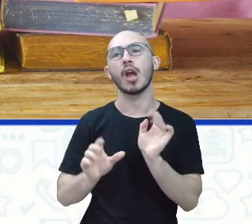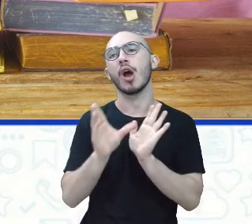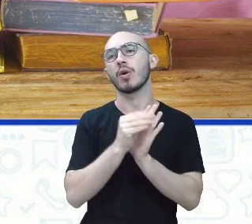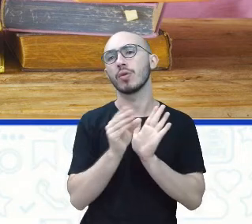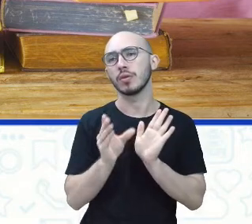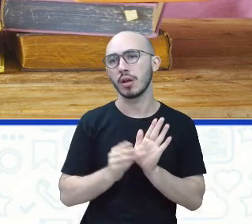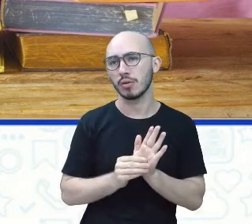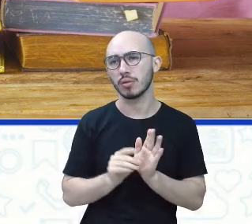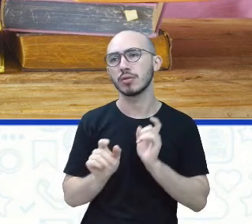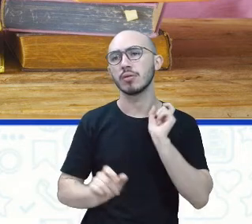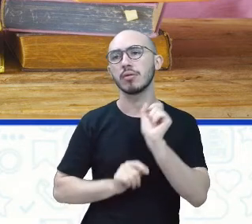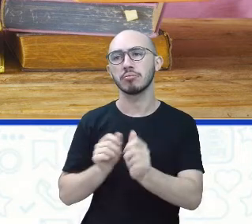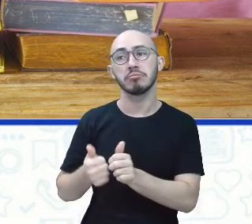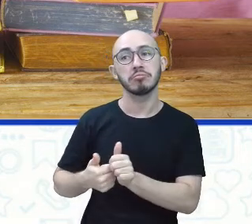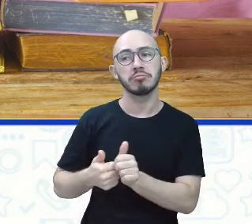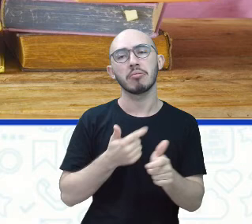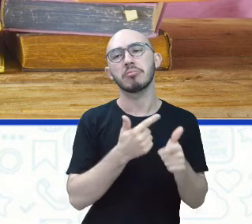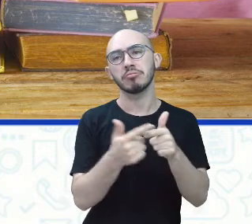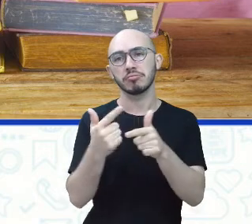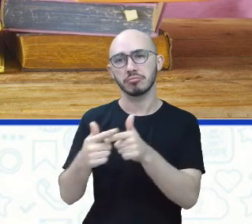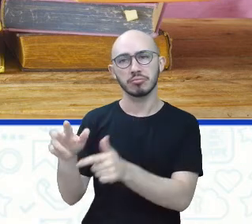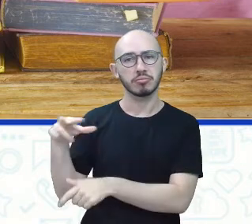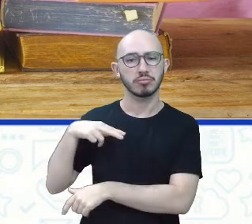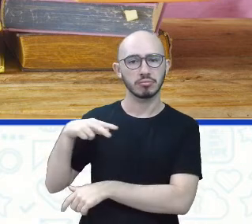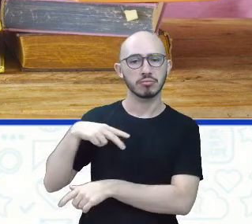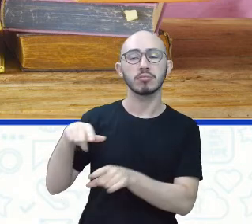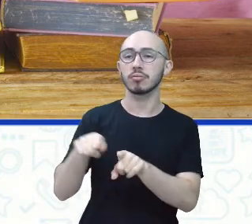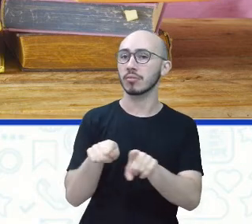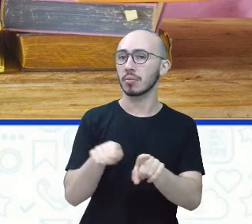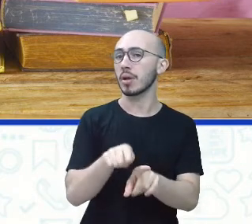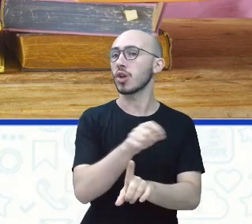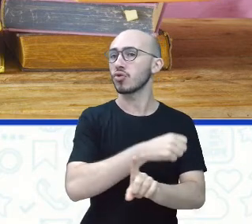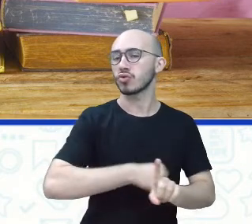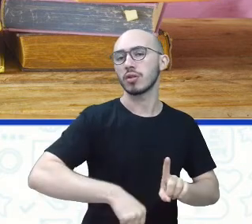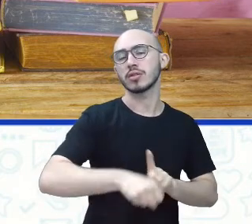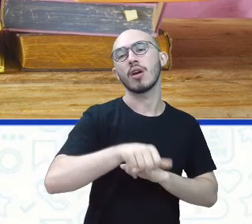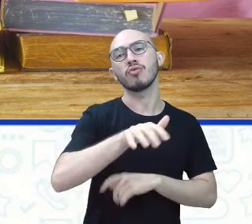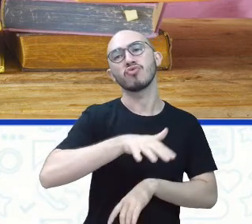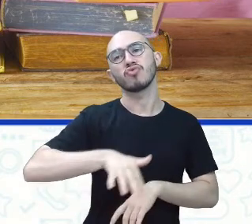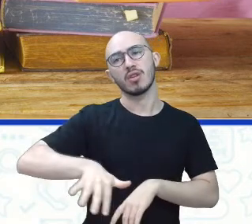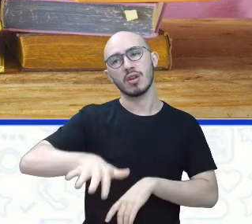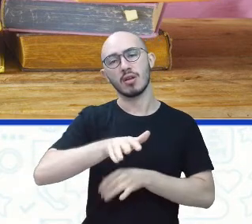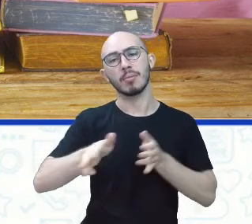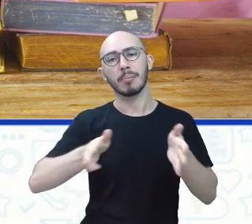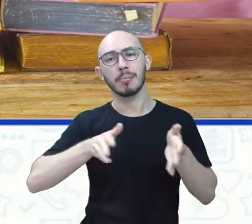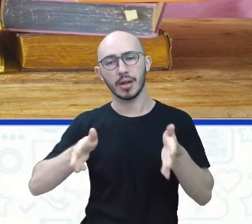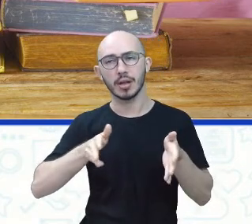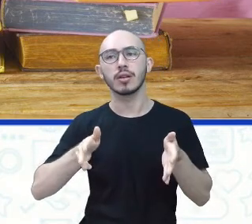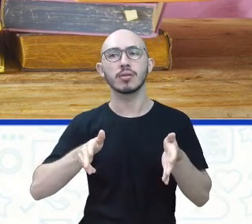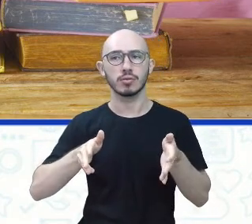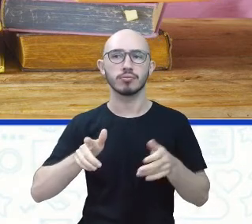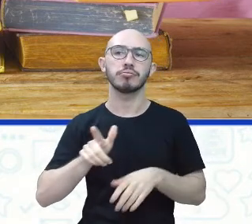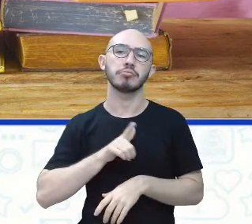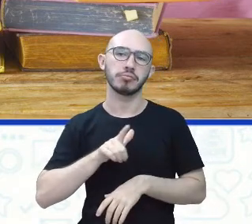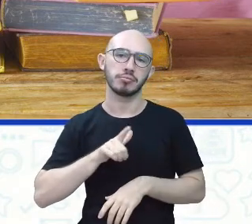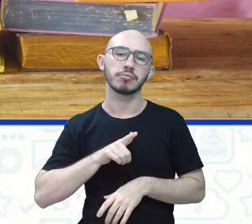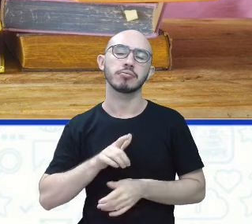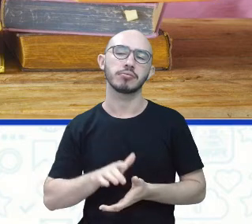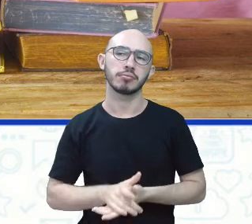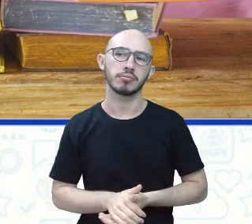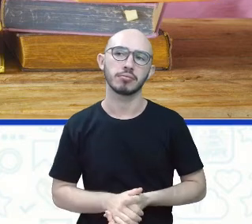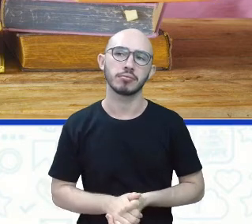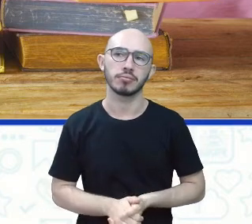conteúdo, acompanhou os problemas individuais e sociais que sua época